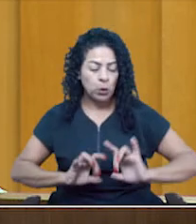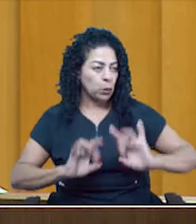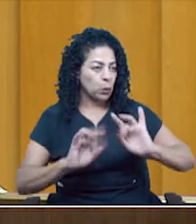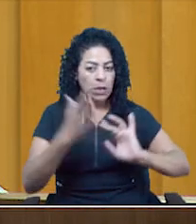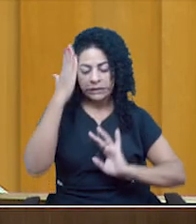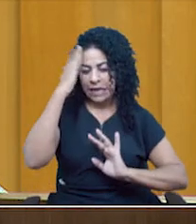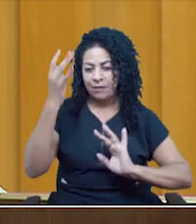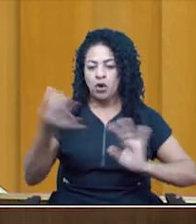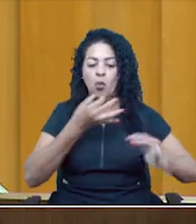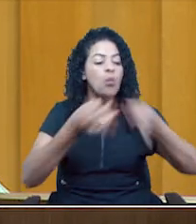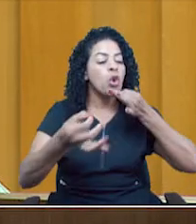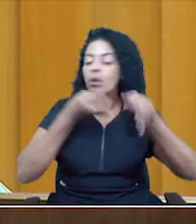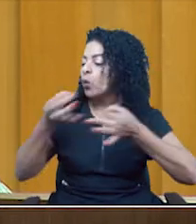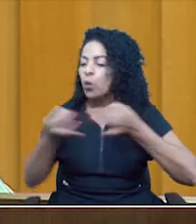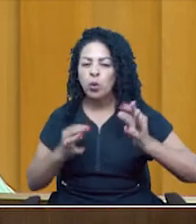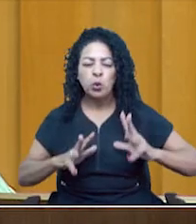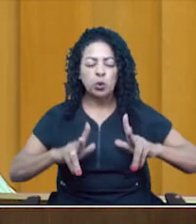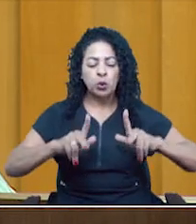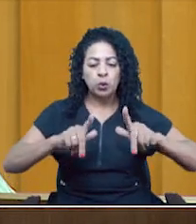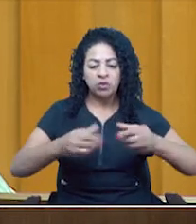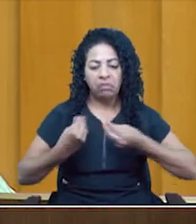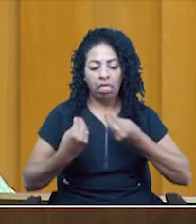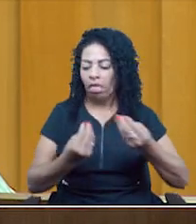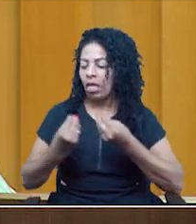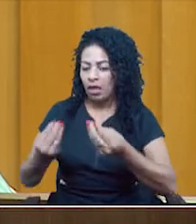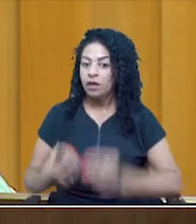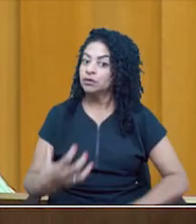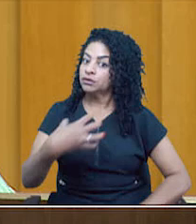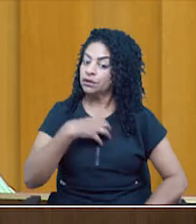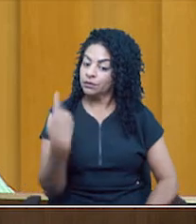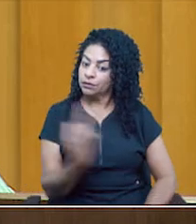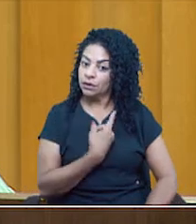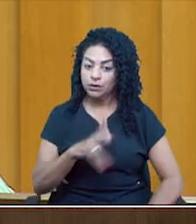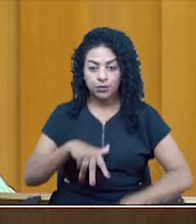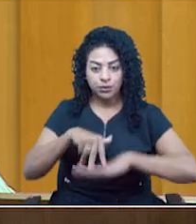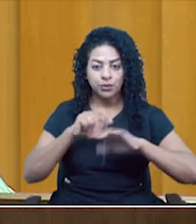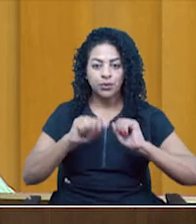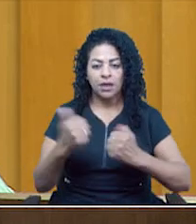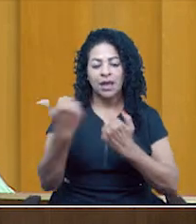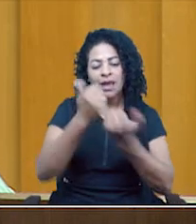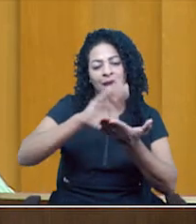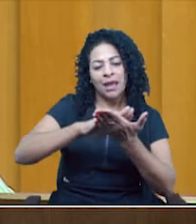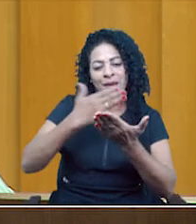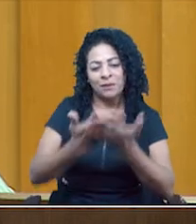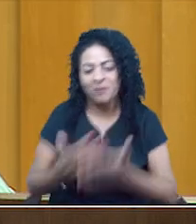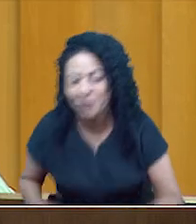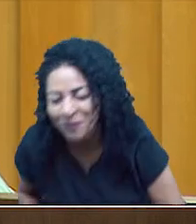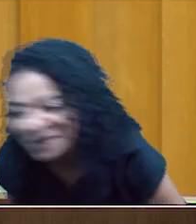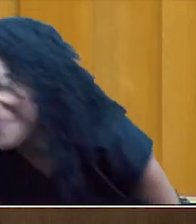tudo. Então, a forma como nós nos colocamos é muito importante para que a sociedade tenha a